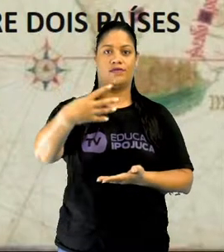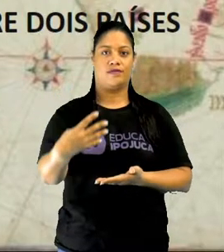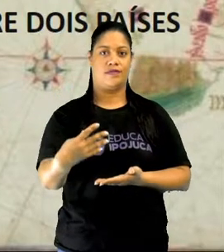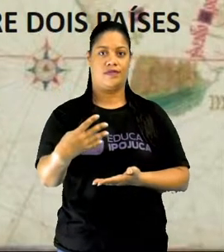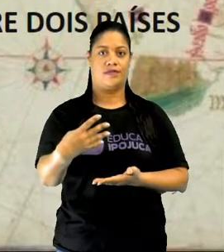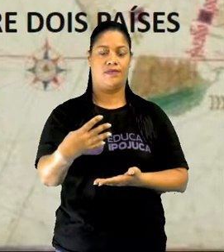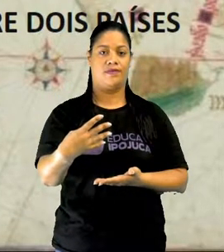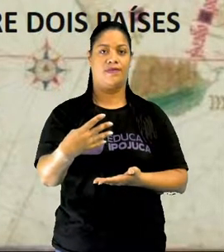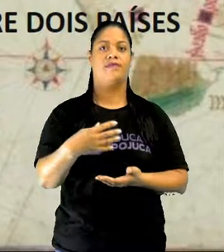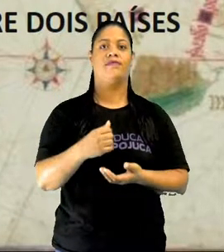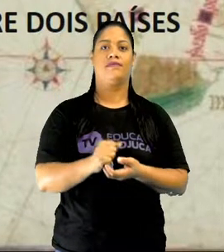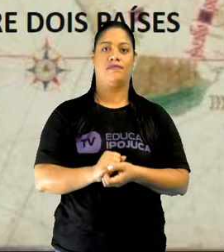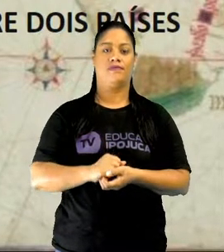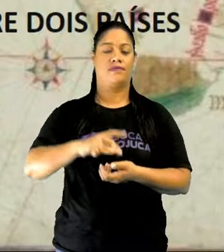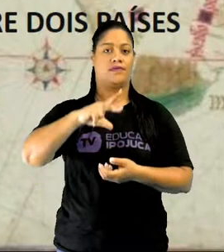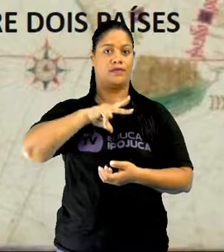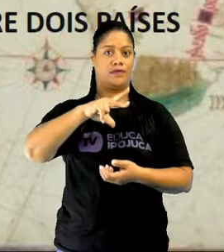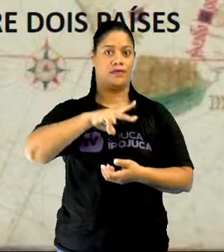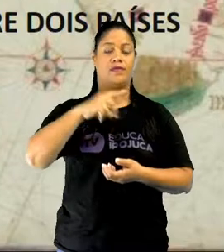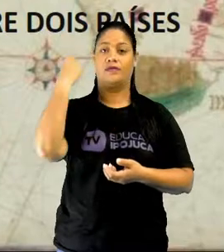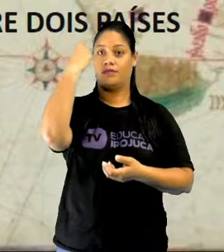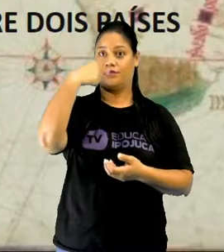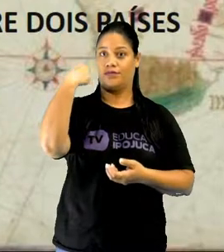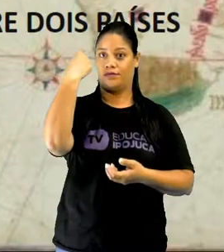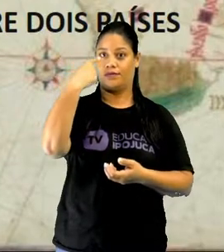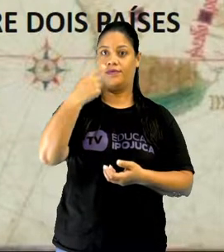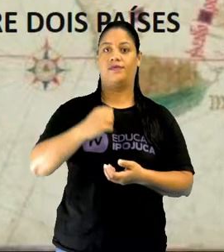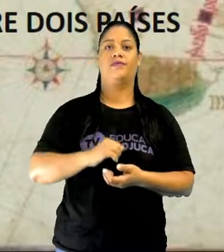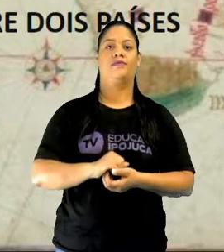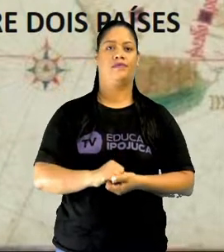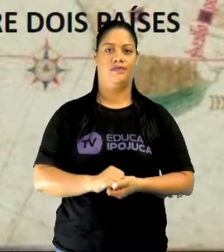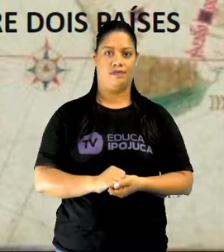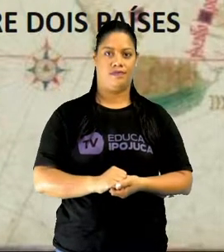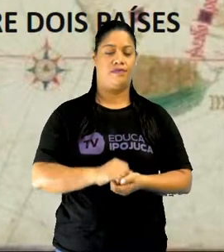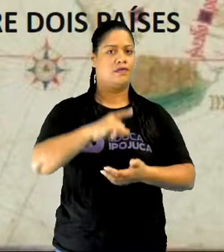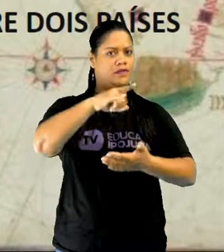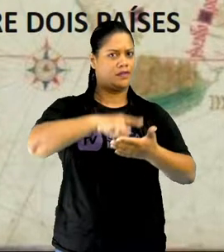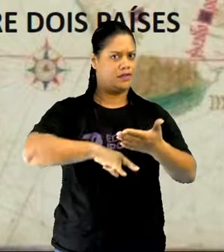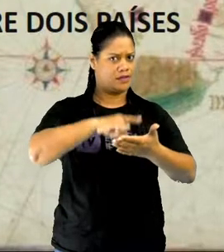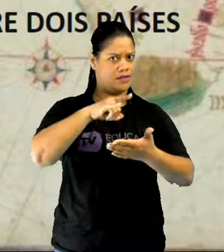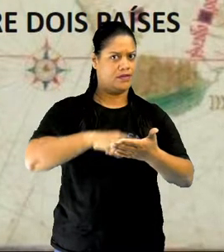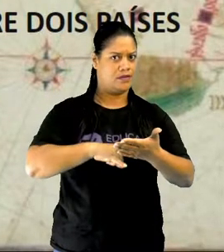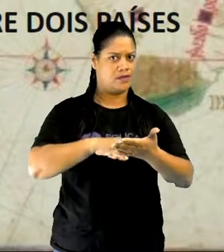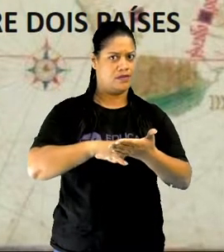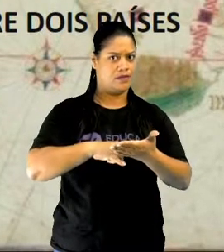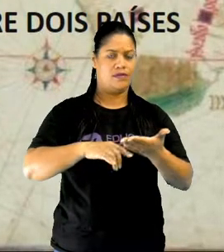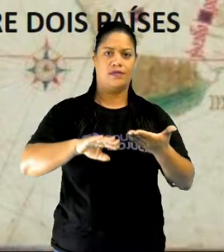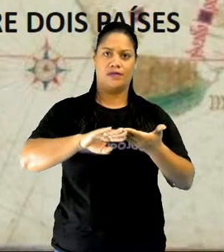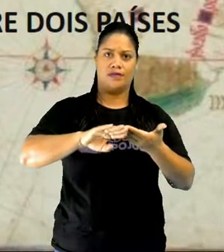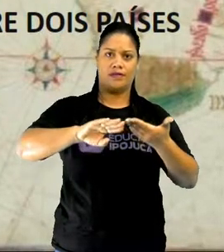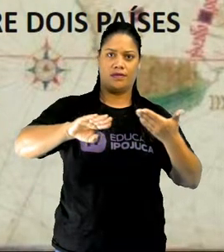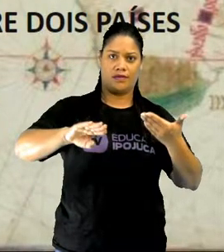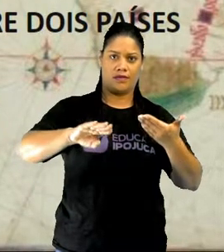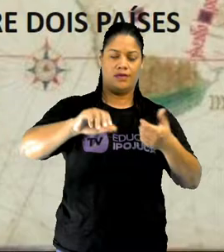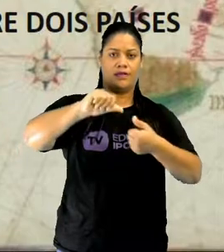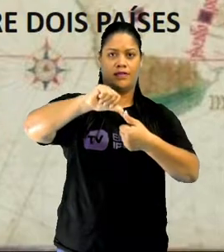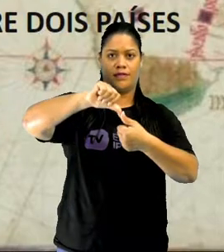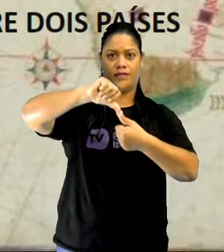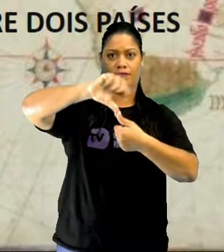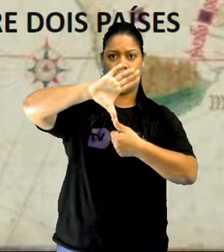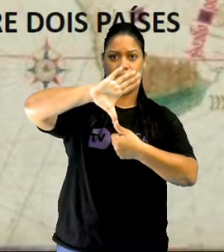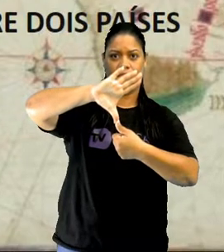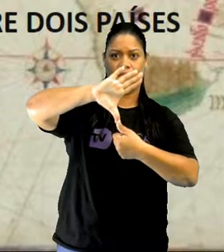por Portugal e Espanha. Esse tratado dividia as terras da América do Sul